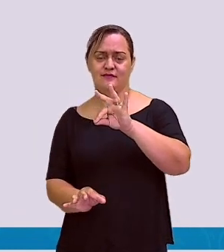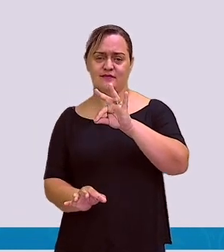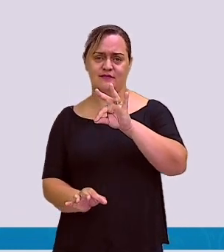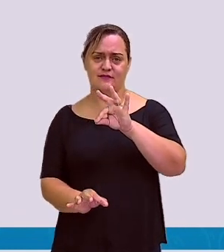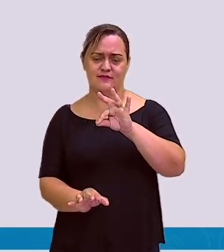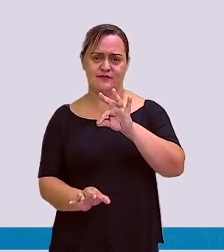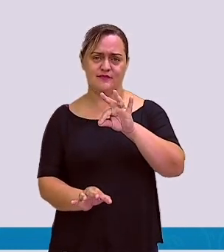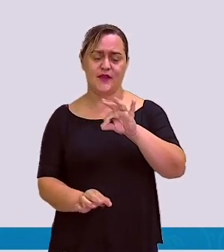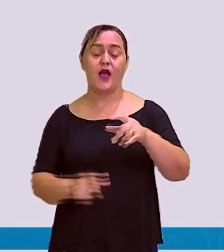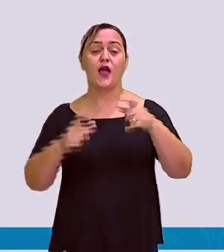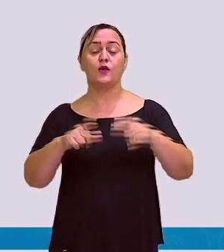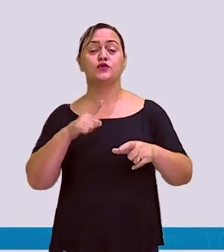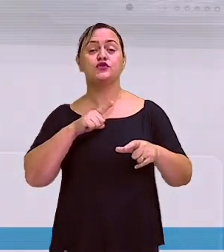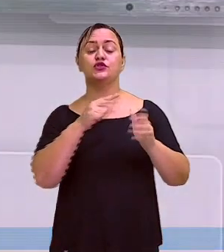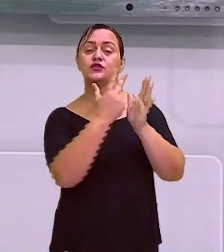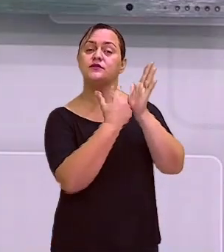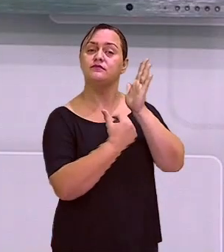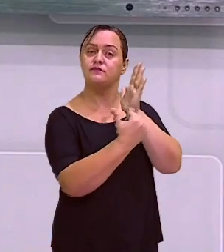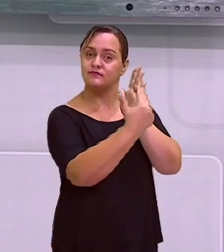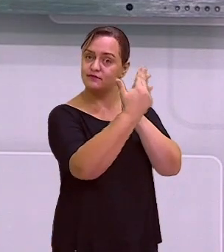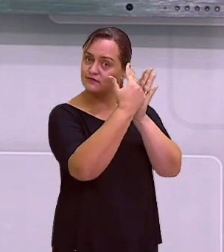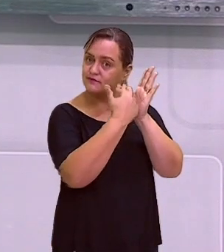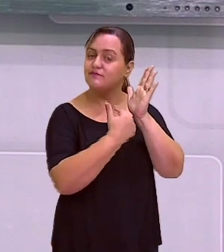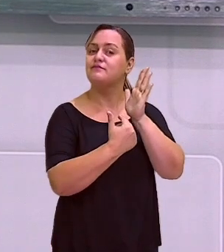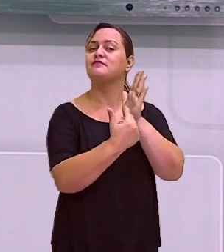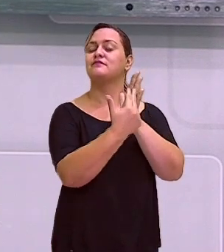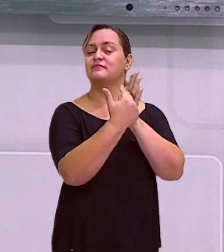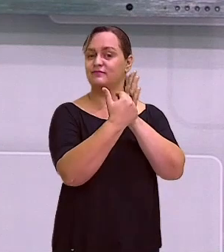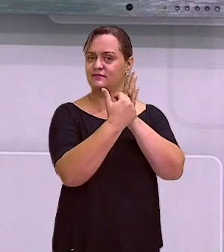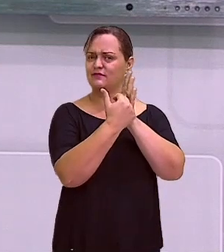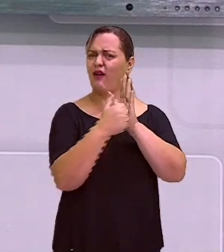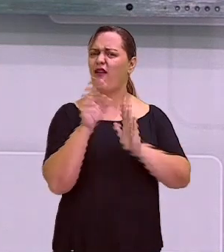que eram projetadas as imagens. Muito interessante, né?